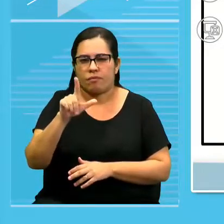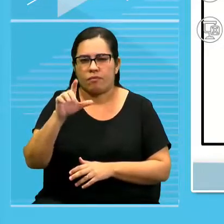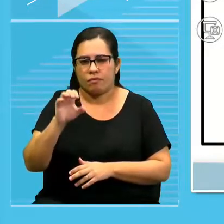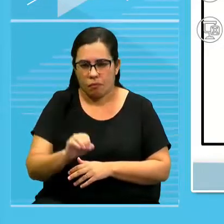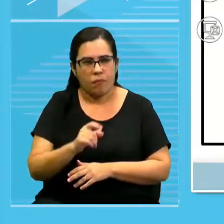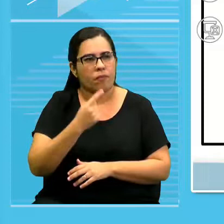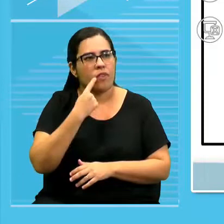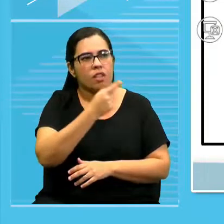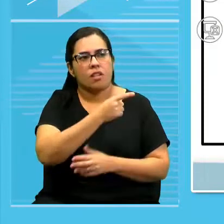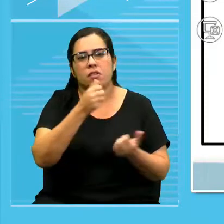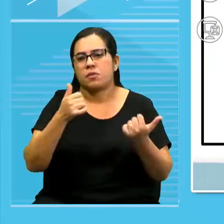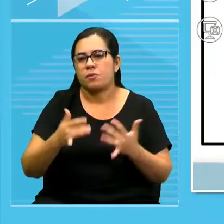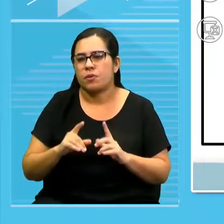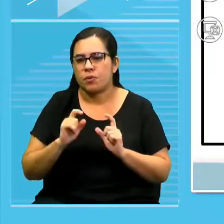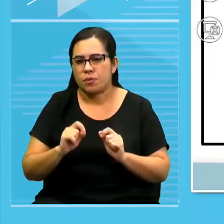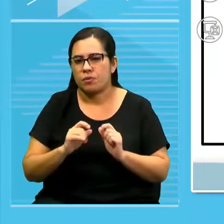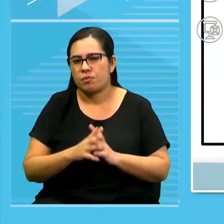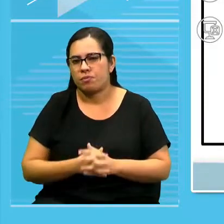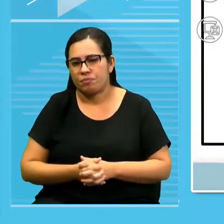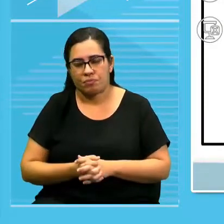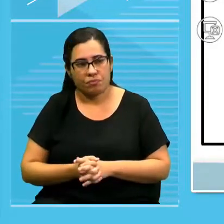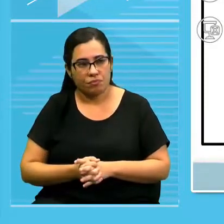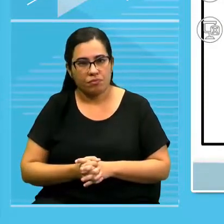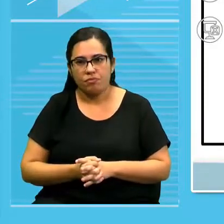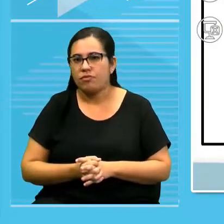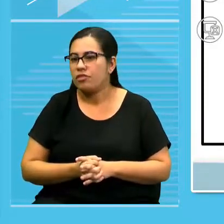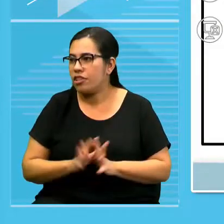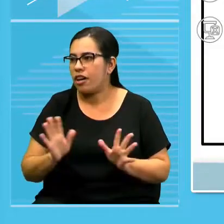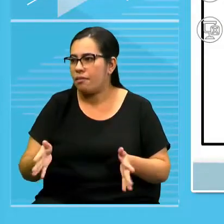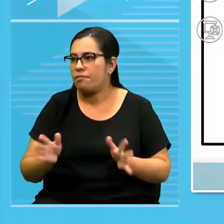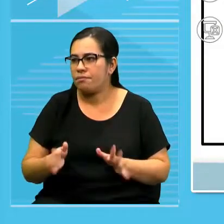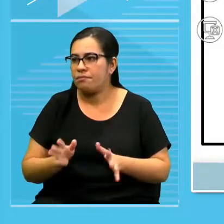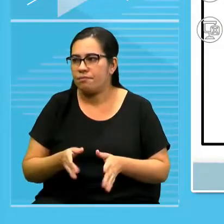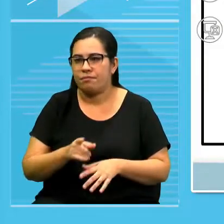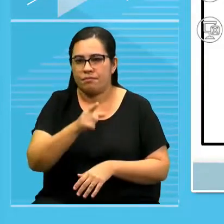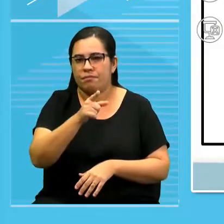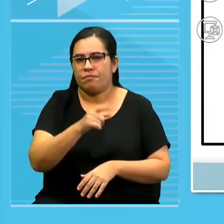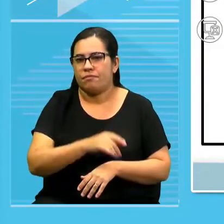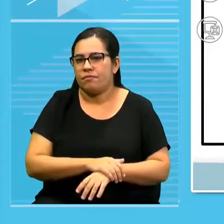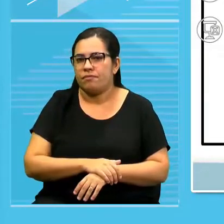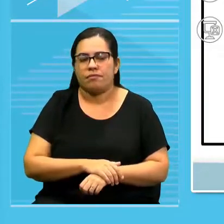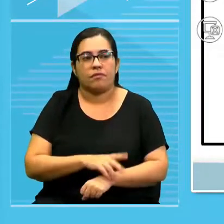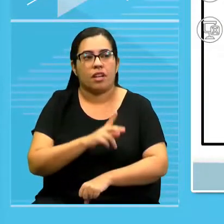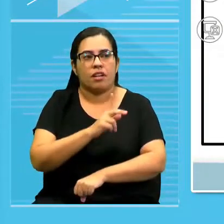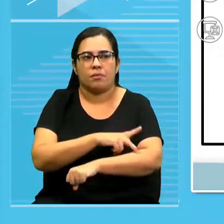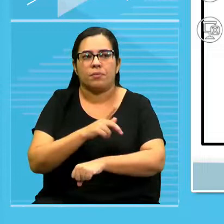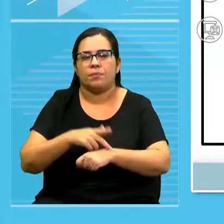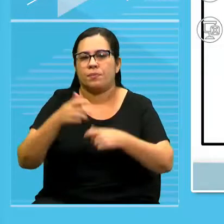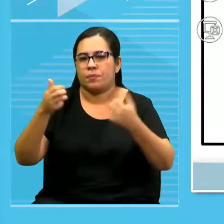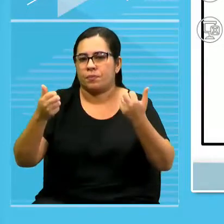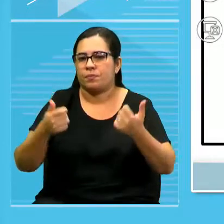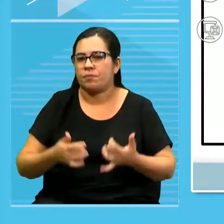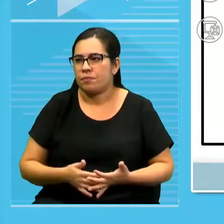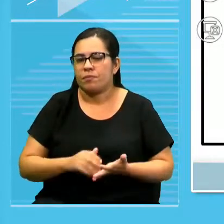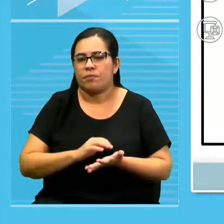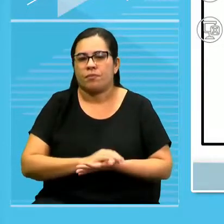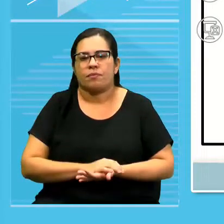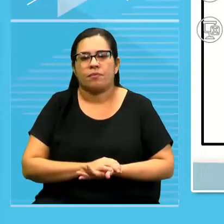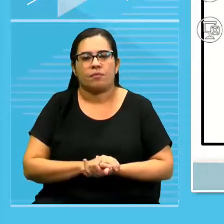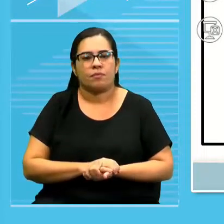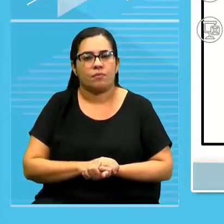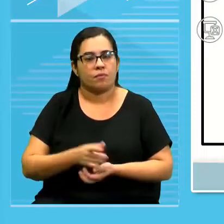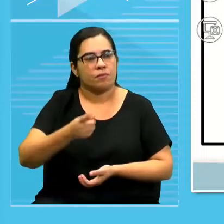ele diz assim não é possível olha não é possível